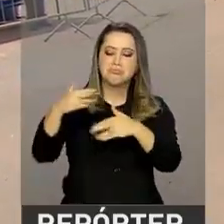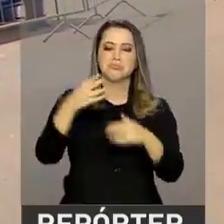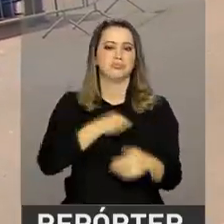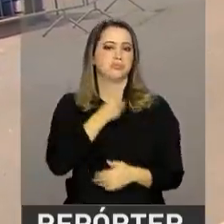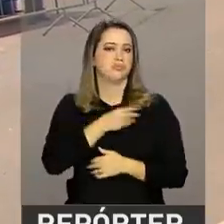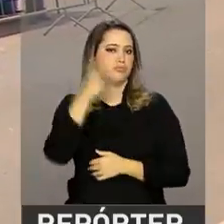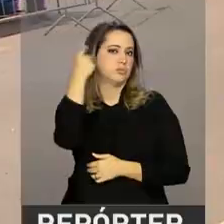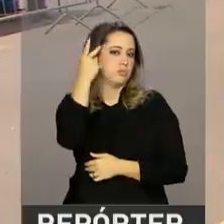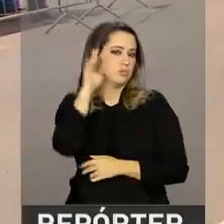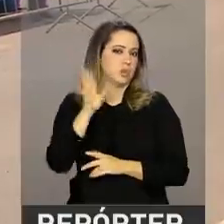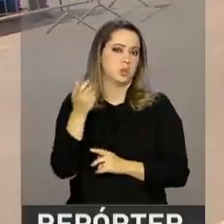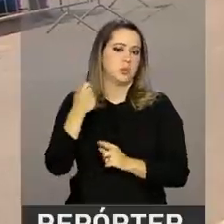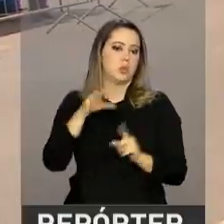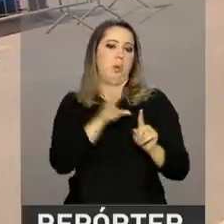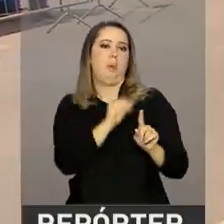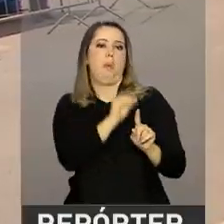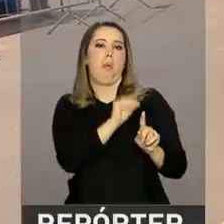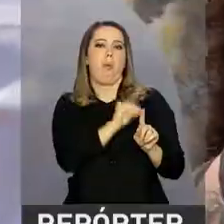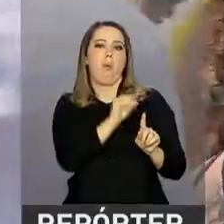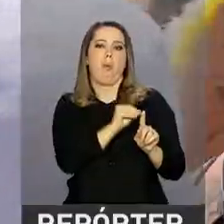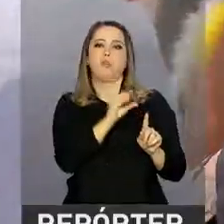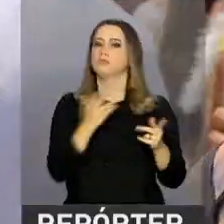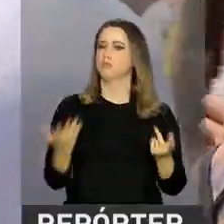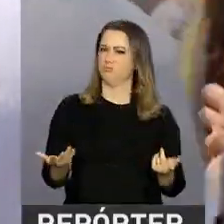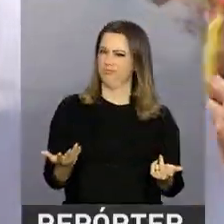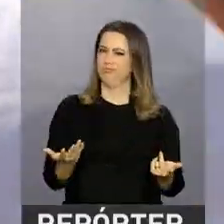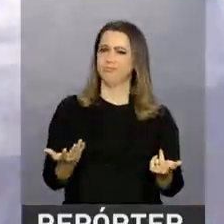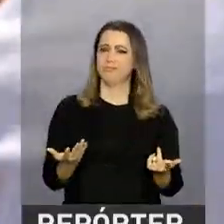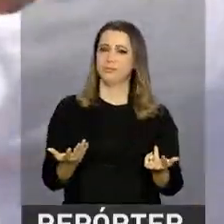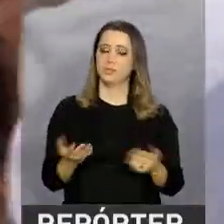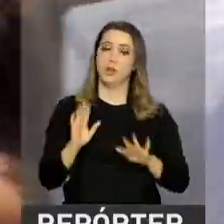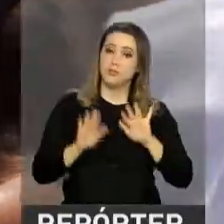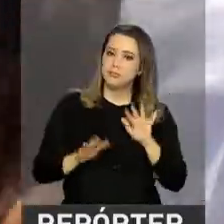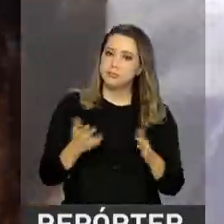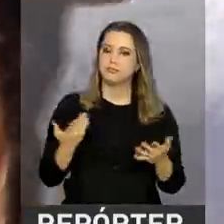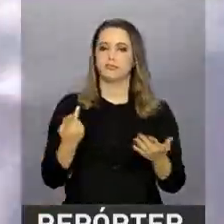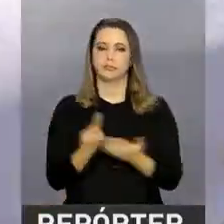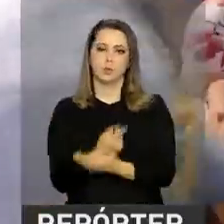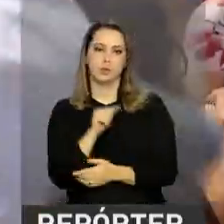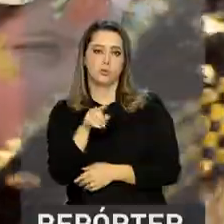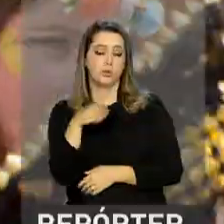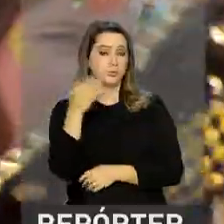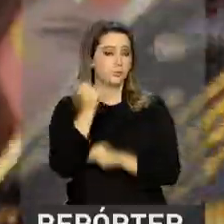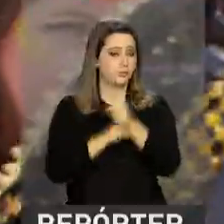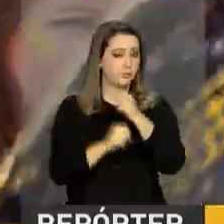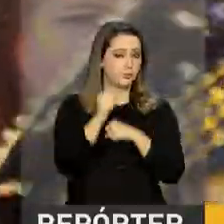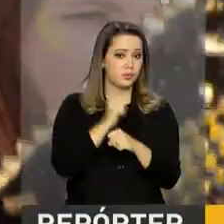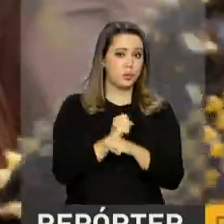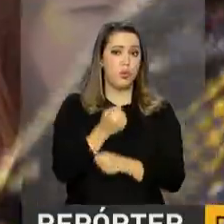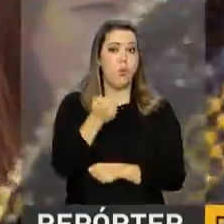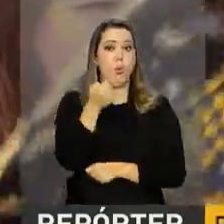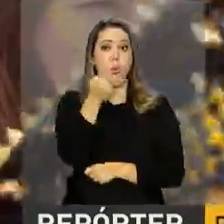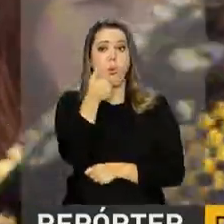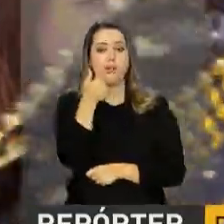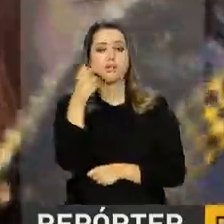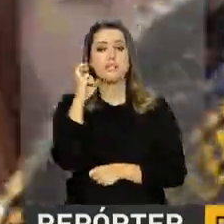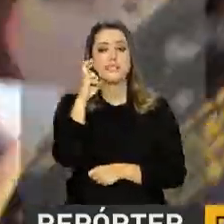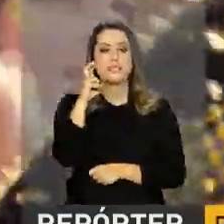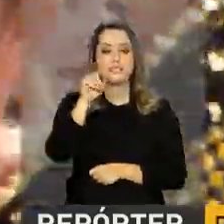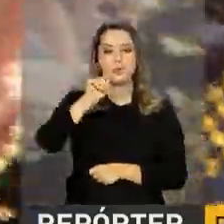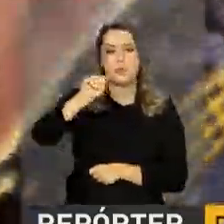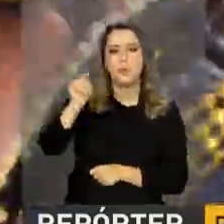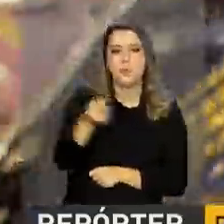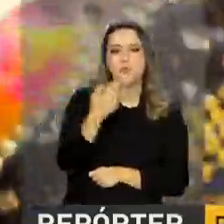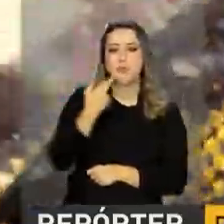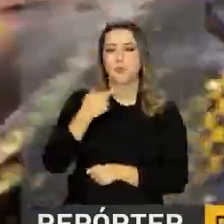andar, não insistir e é isso. Nem sempre é assim. No ano passado foram quase 5 mil denúncias de assédio durante